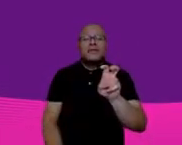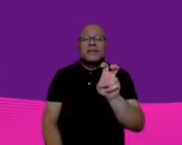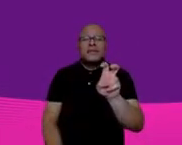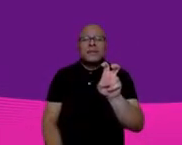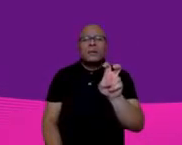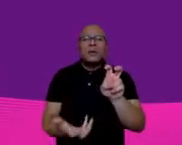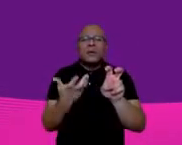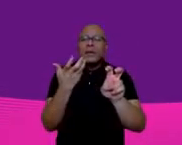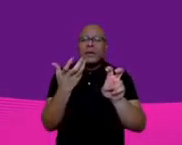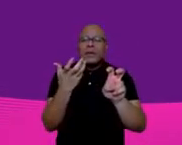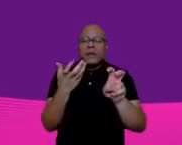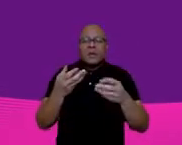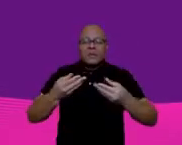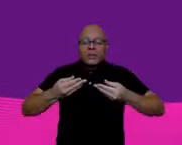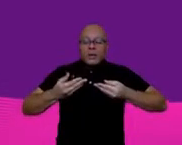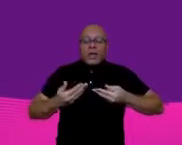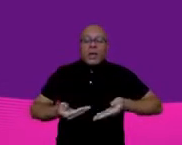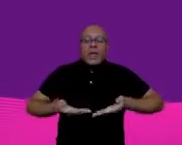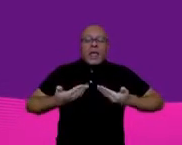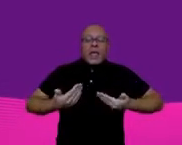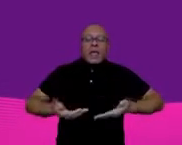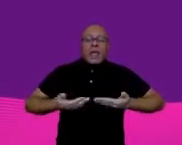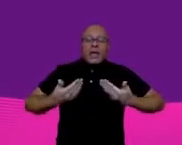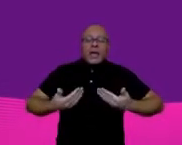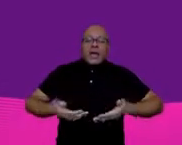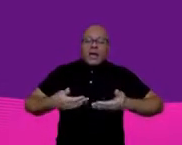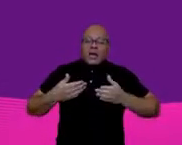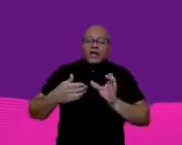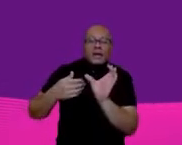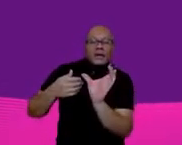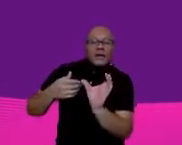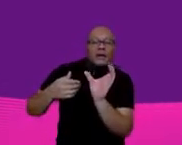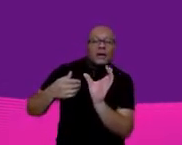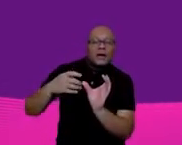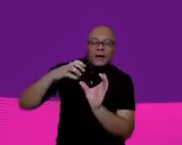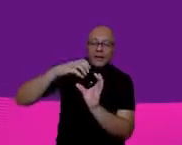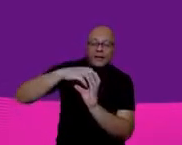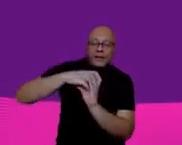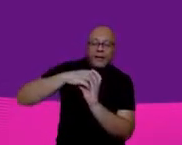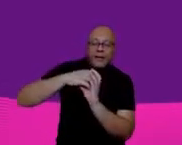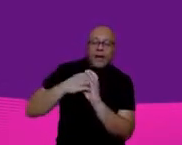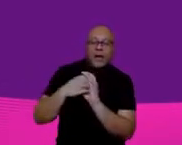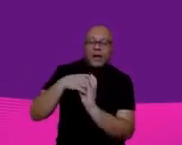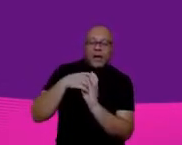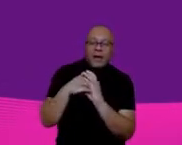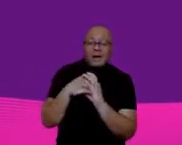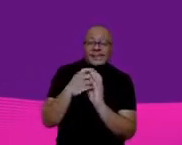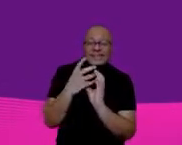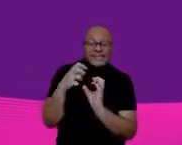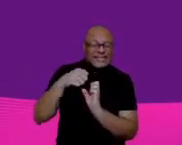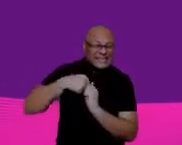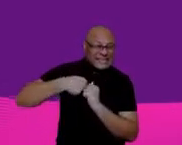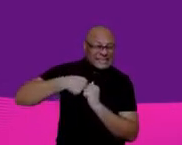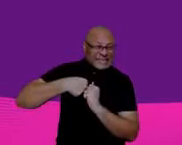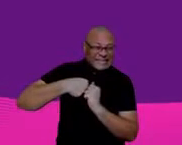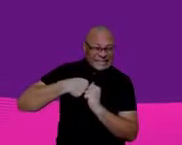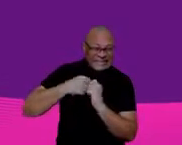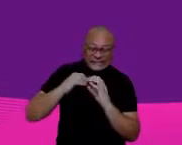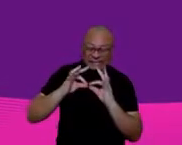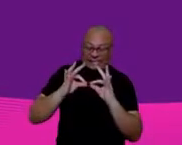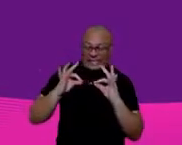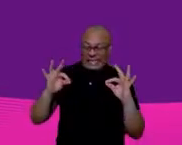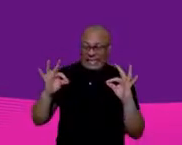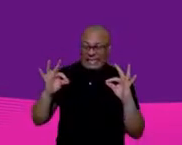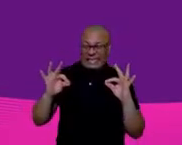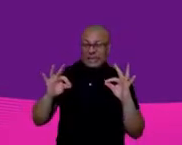relaxar a cápsula posterior quando estamos fazendo esses ajustes. Se estiver plenamente estendido, o